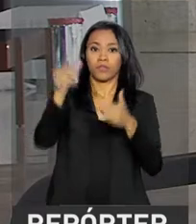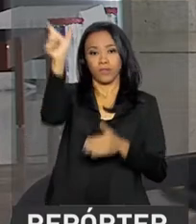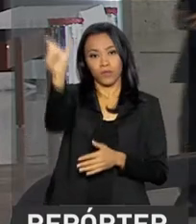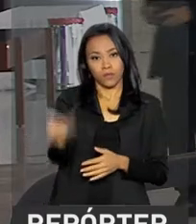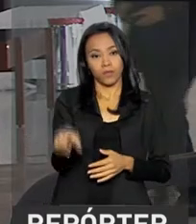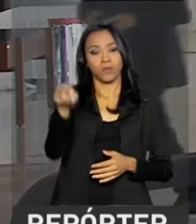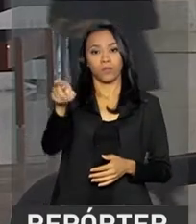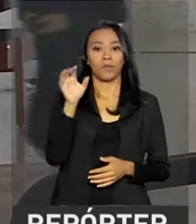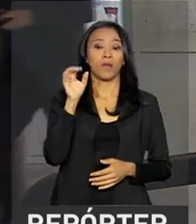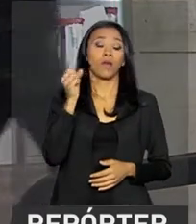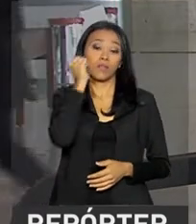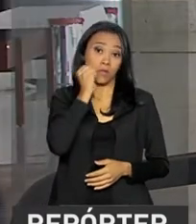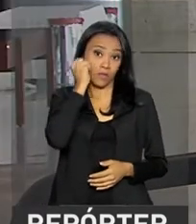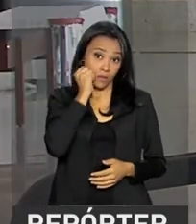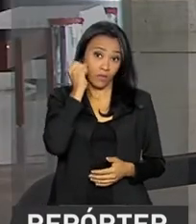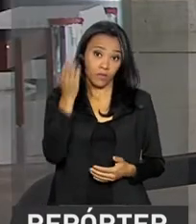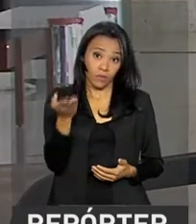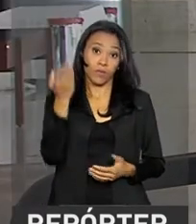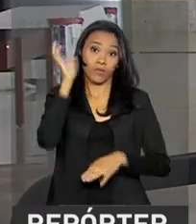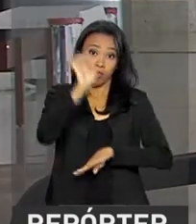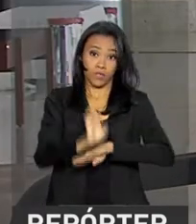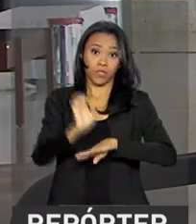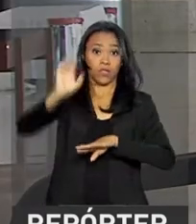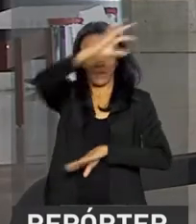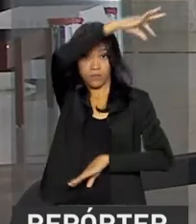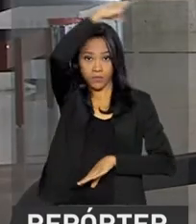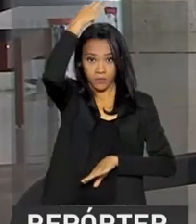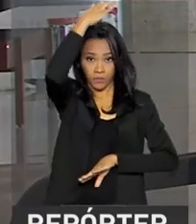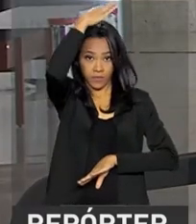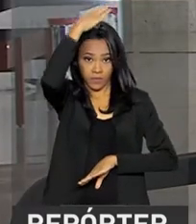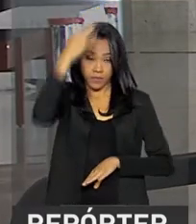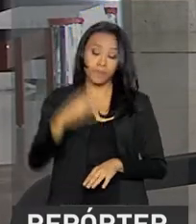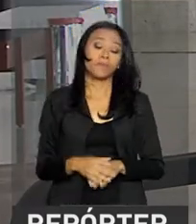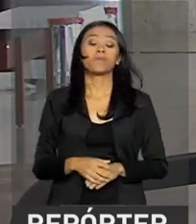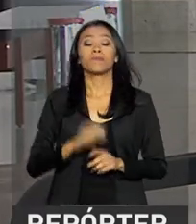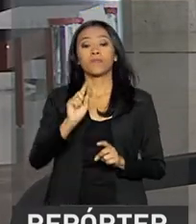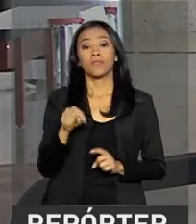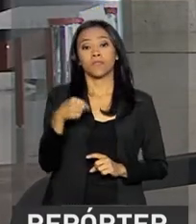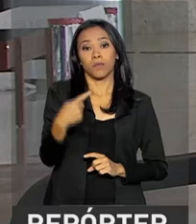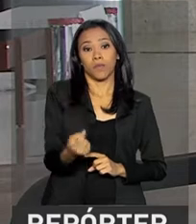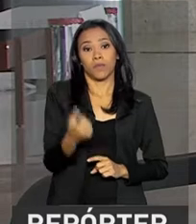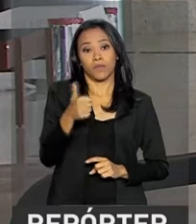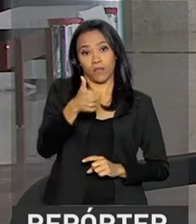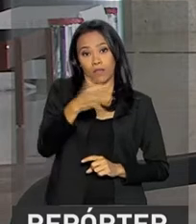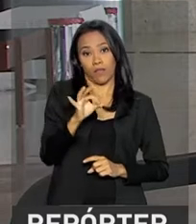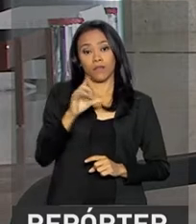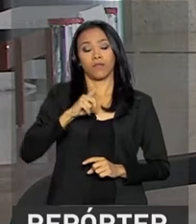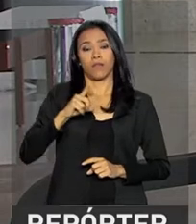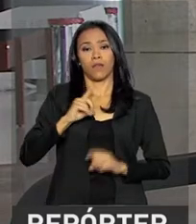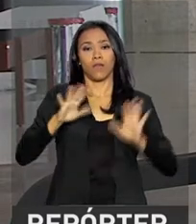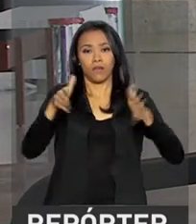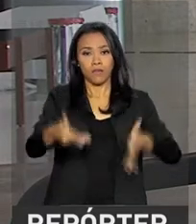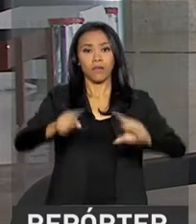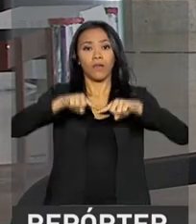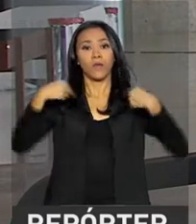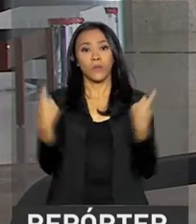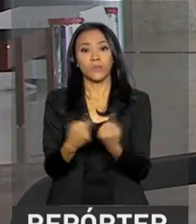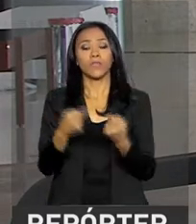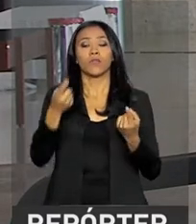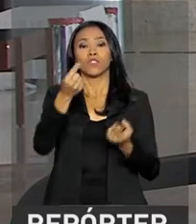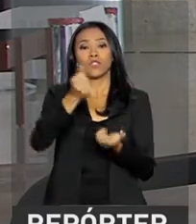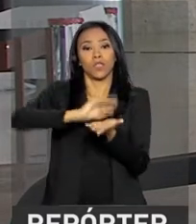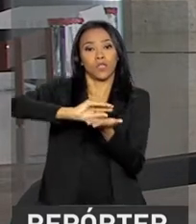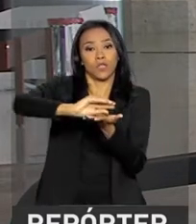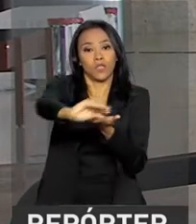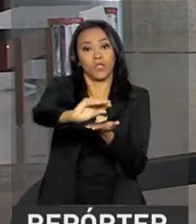espírito santo e daqui a pouco às 11 horas então o presidente participa da cerimônia de liberação de recursos para o ensino médio